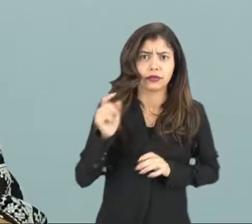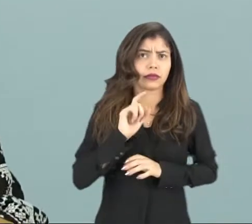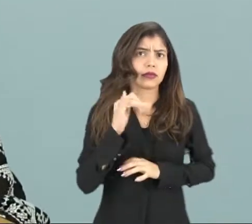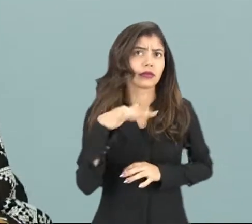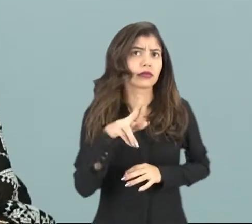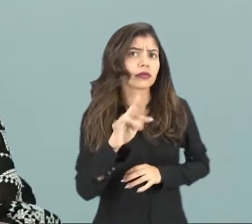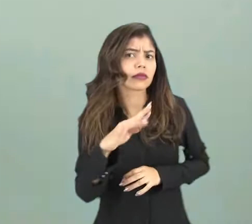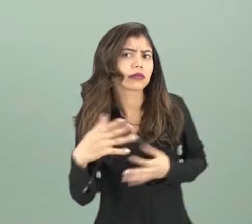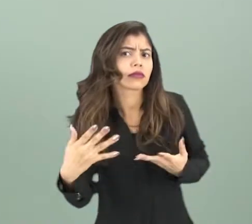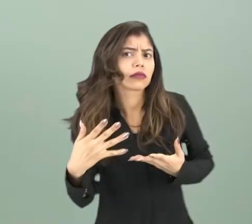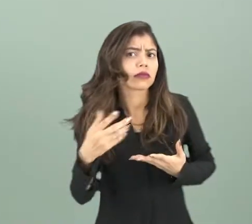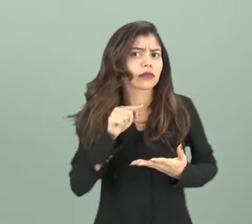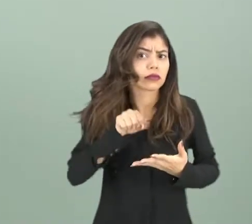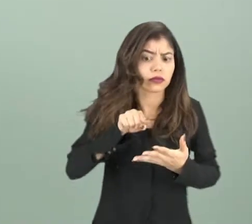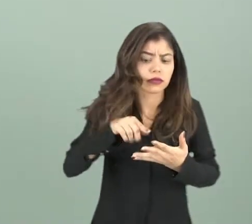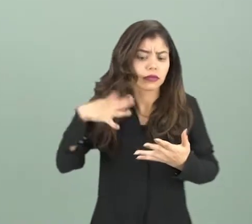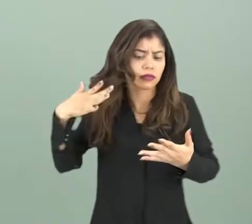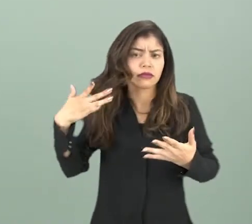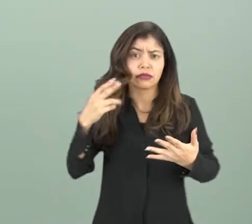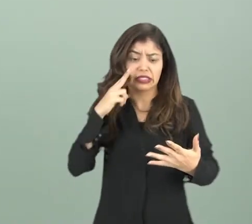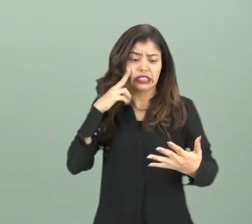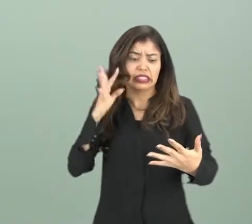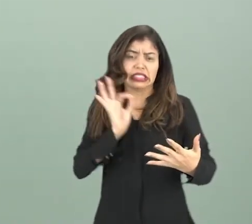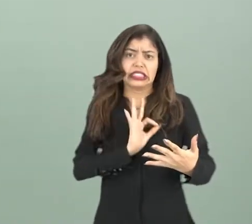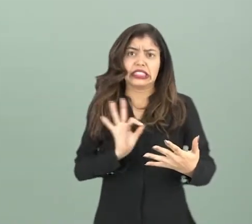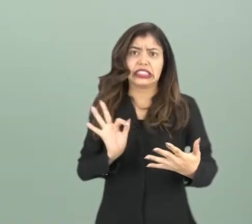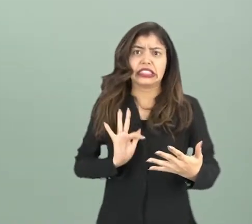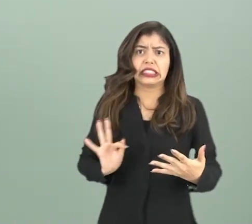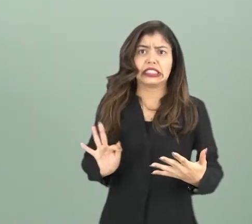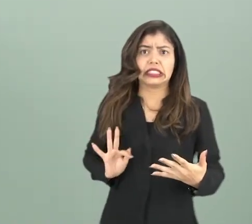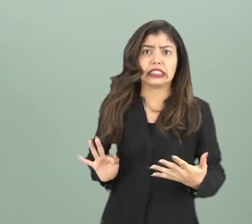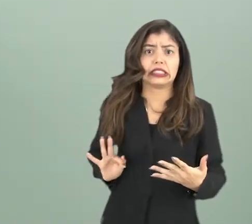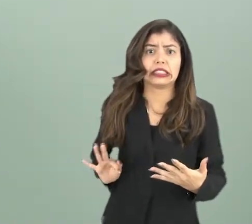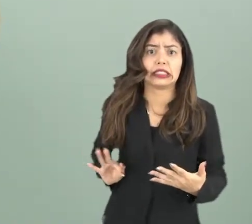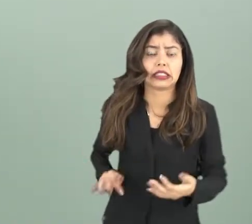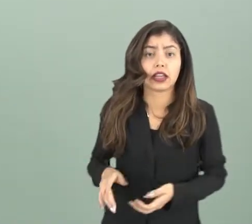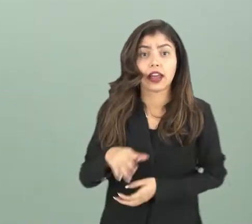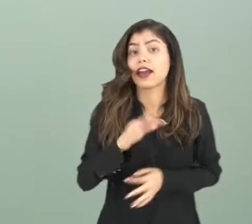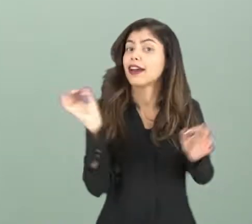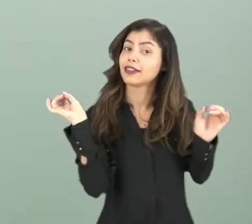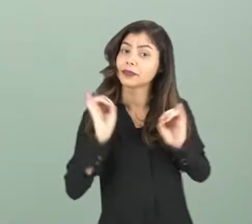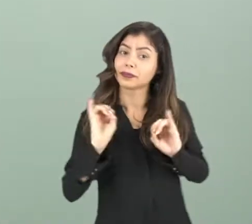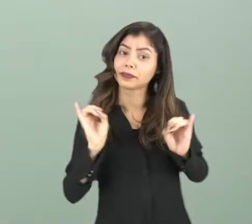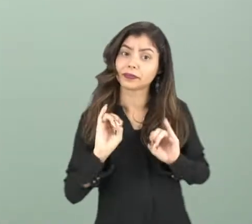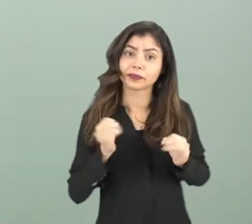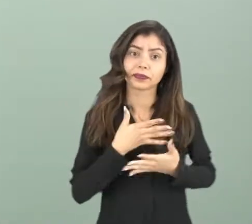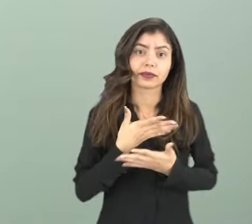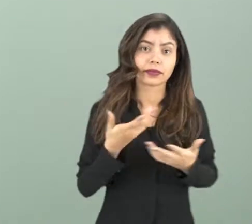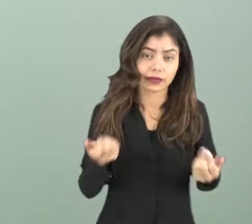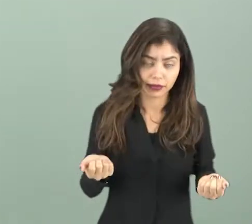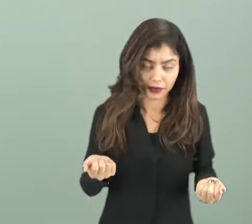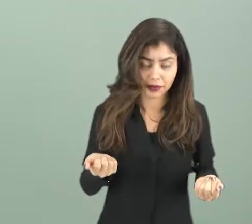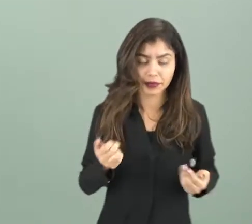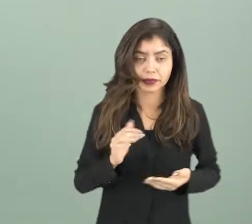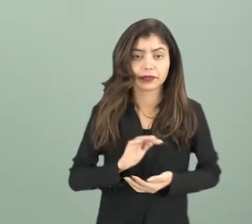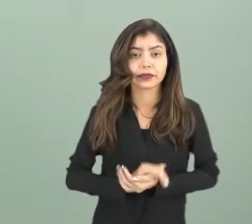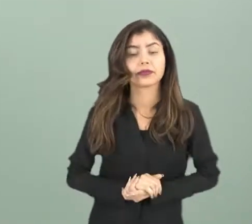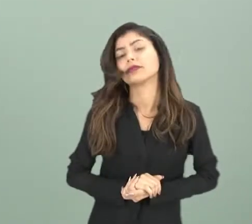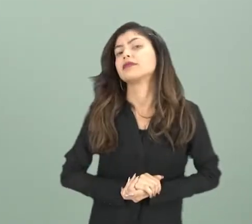I cut myself with a knife. My God! Hello, everybody. How are you